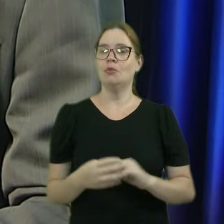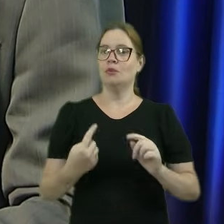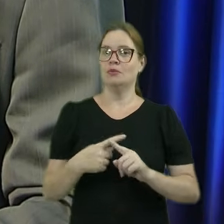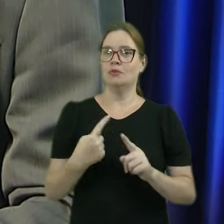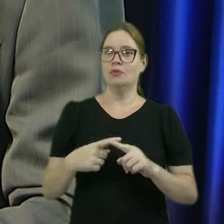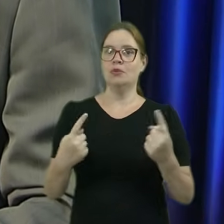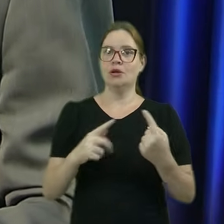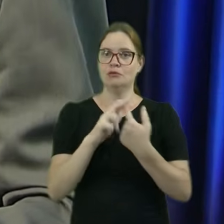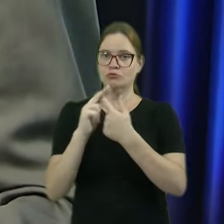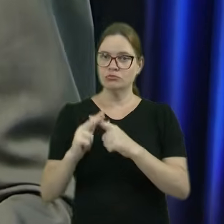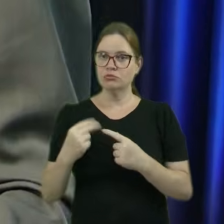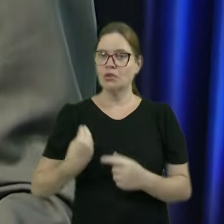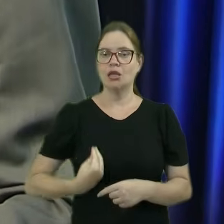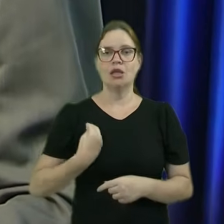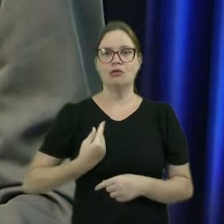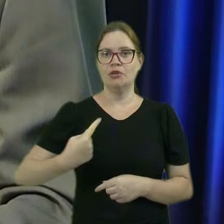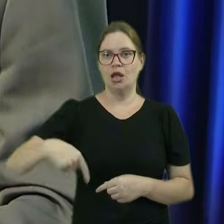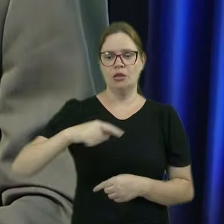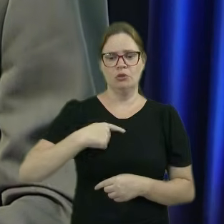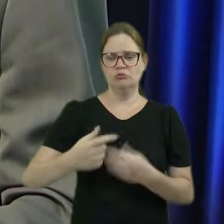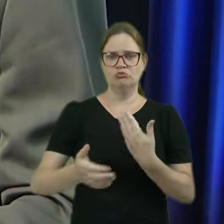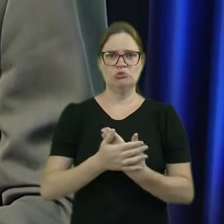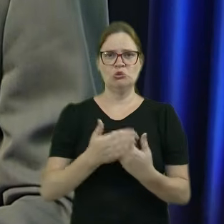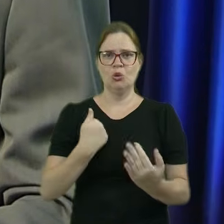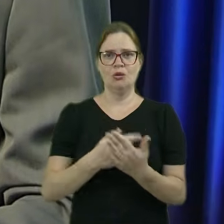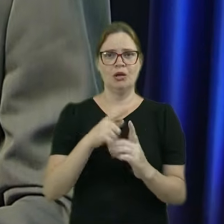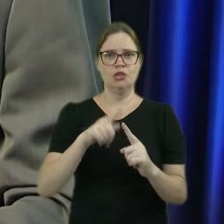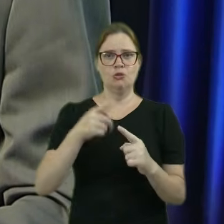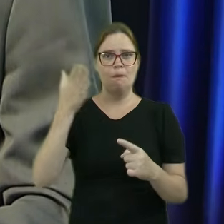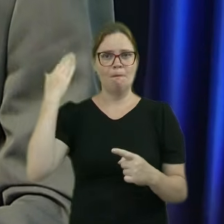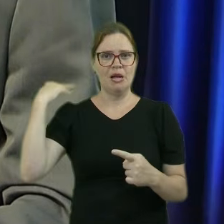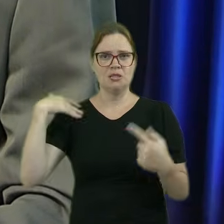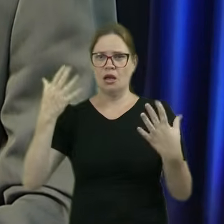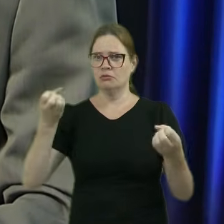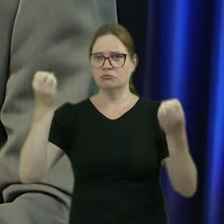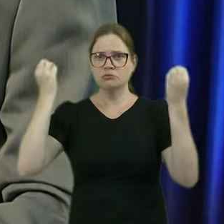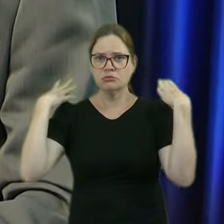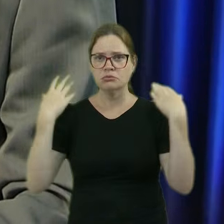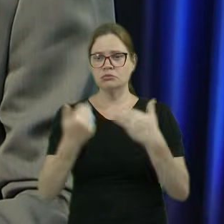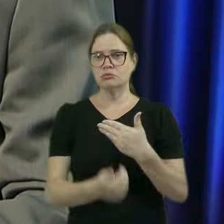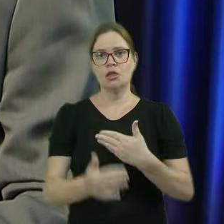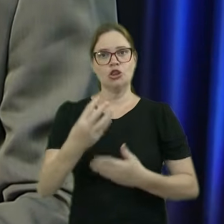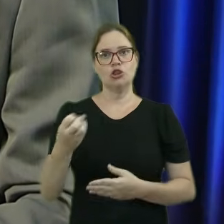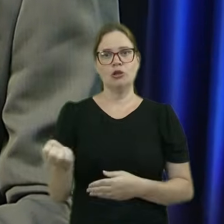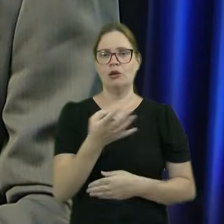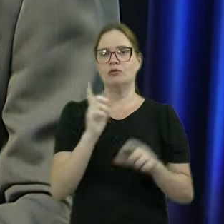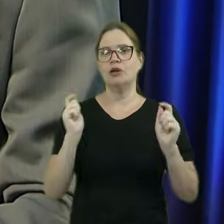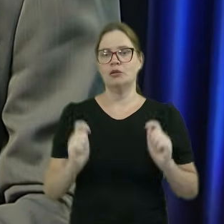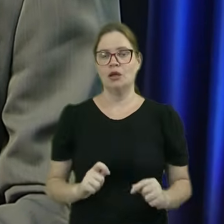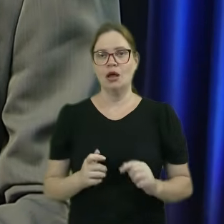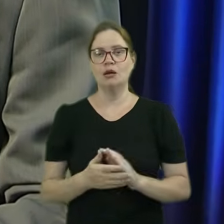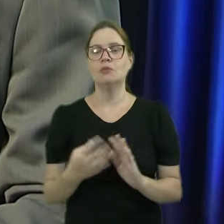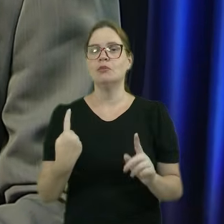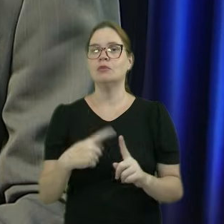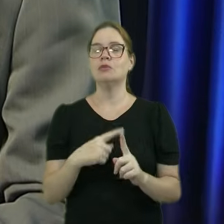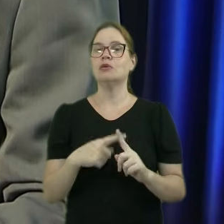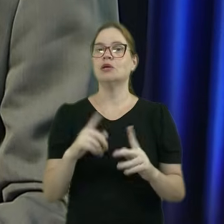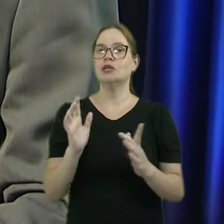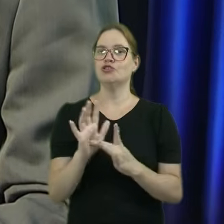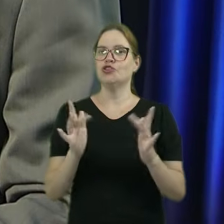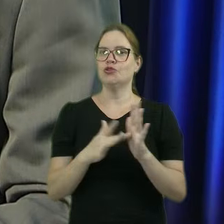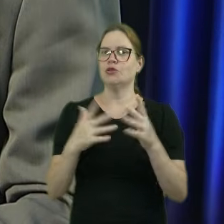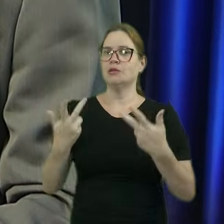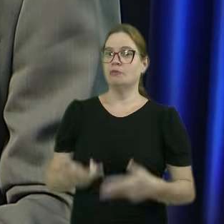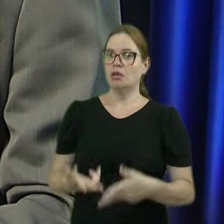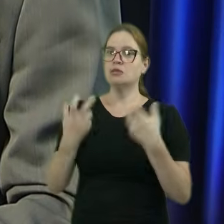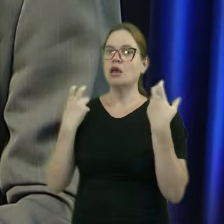da vida, independente do passado que a pessoa viveu, ou qualquer circunstância, né? Mas Jesus, ele percebe